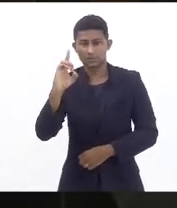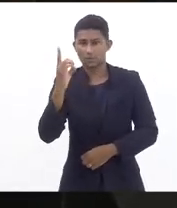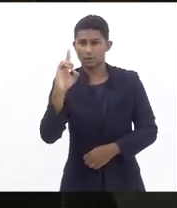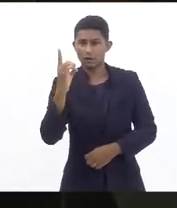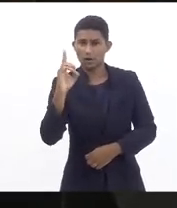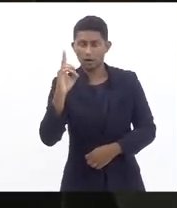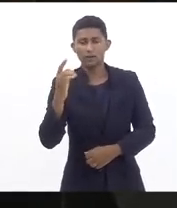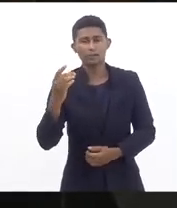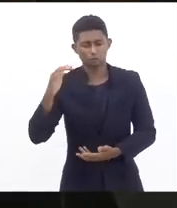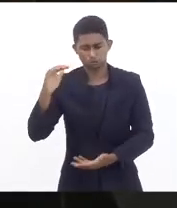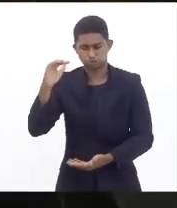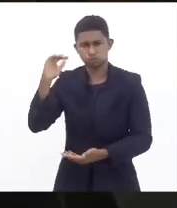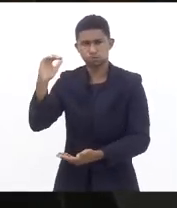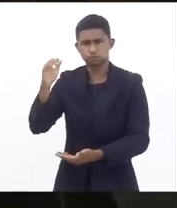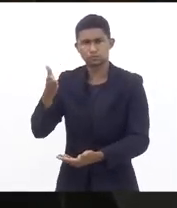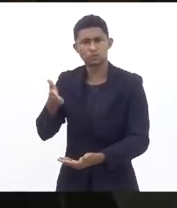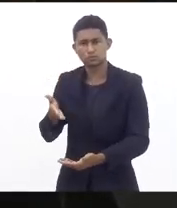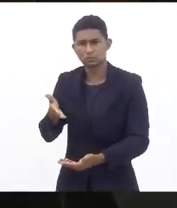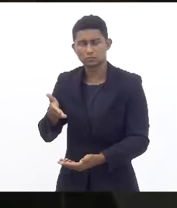o barril.